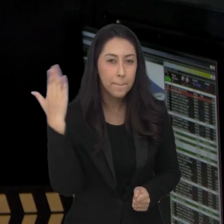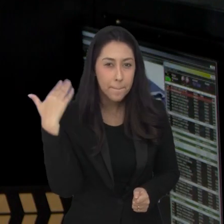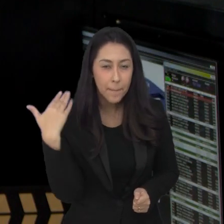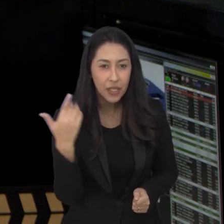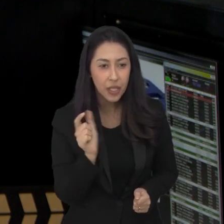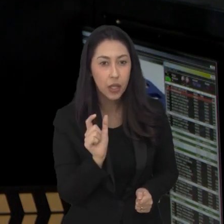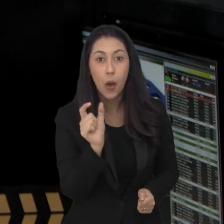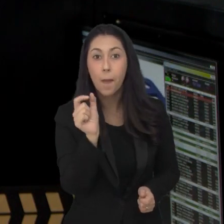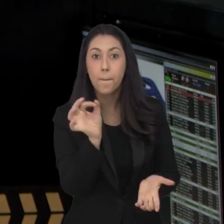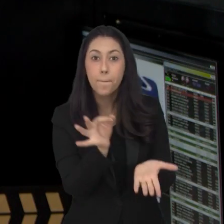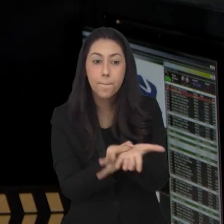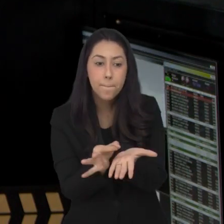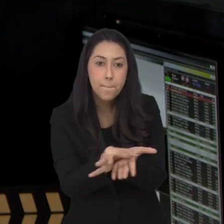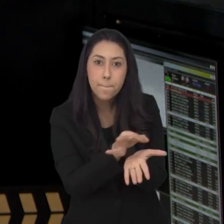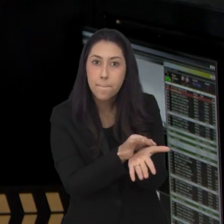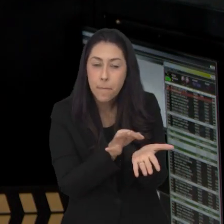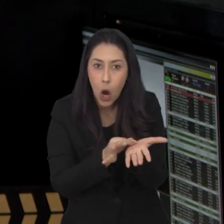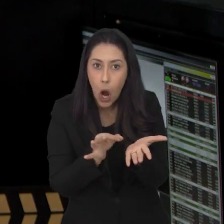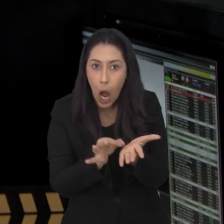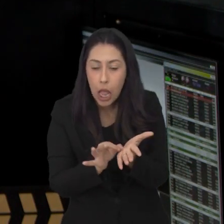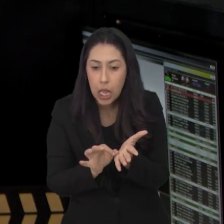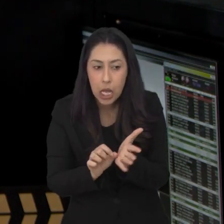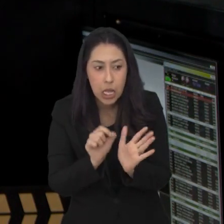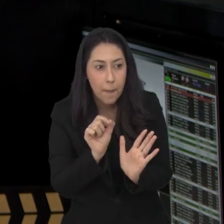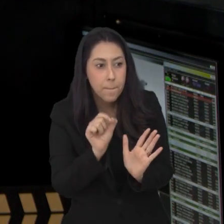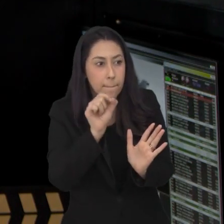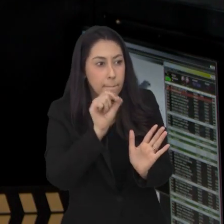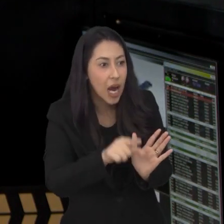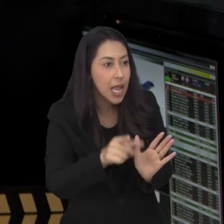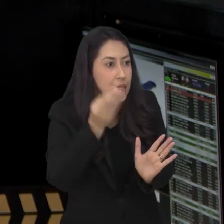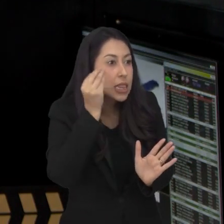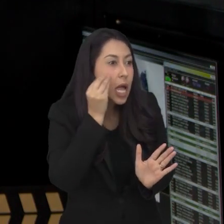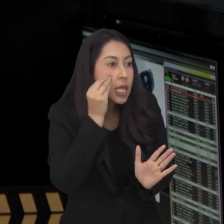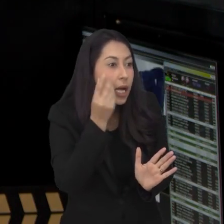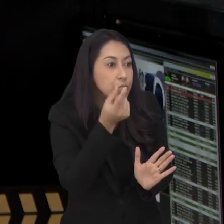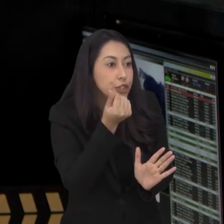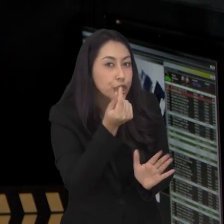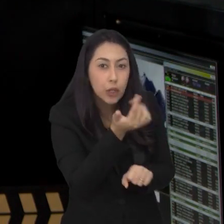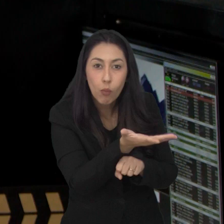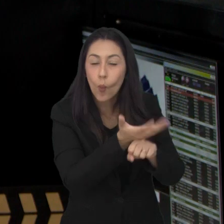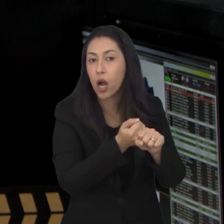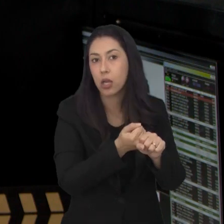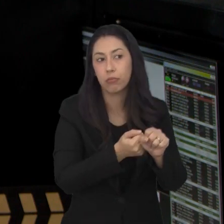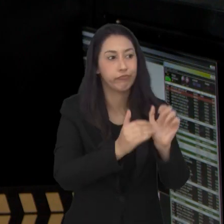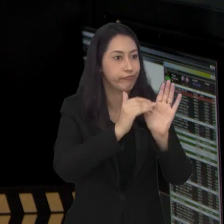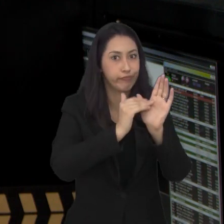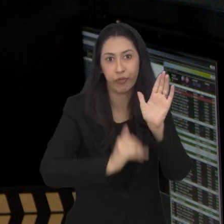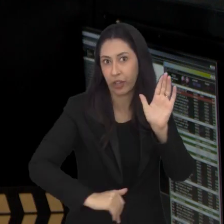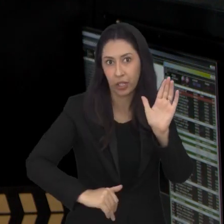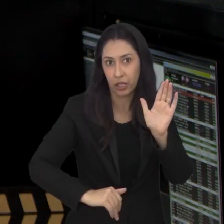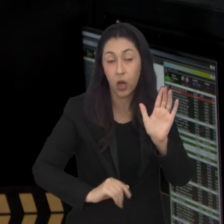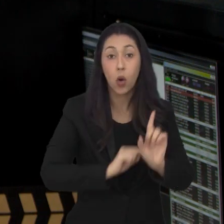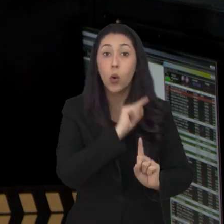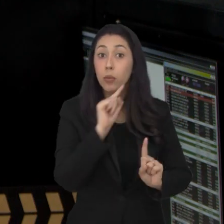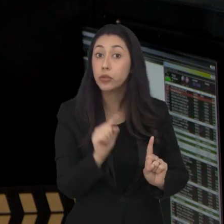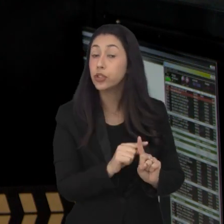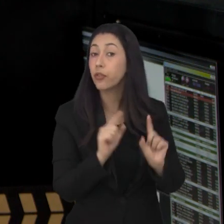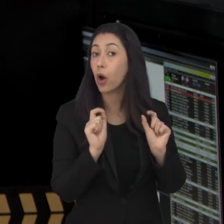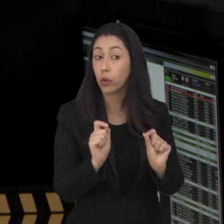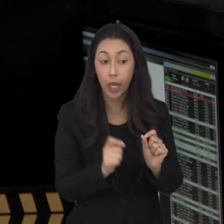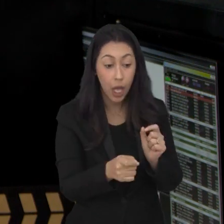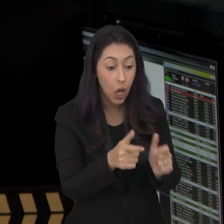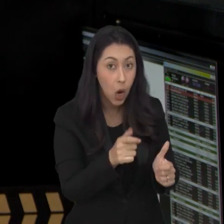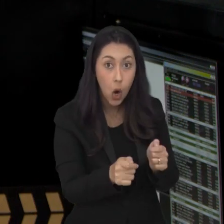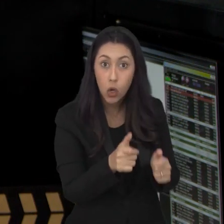máquinas caça-níqueis e outros jogos de azar estão excluídos do Marco Legal dos Games. A ideia é que o desenvolvimento de